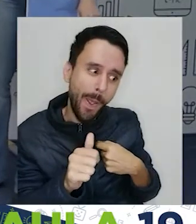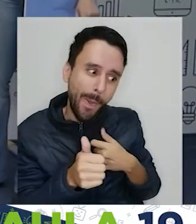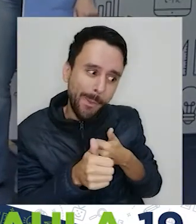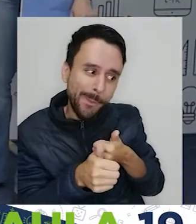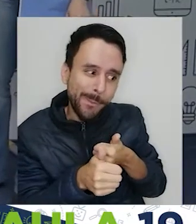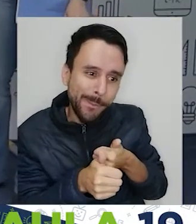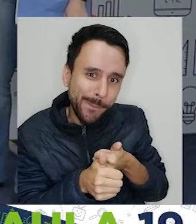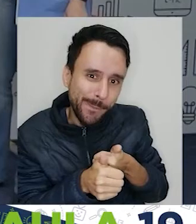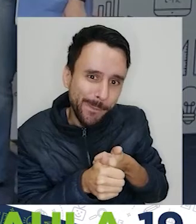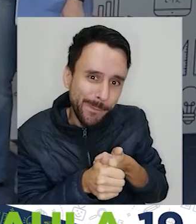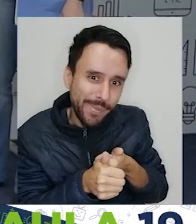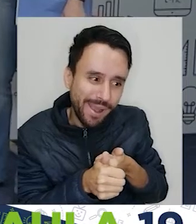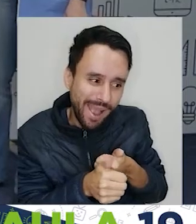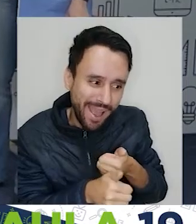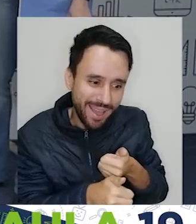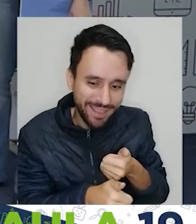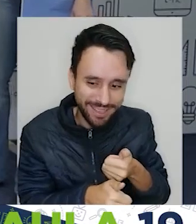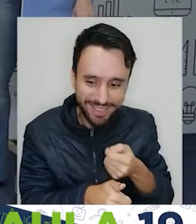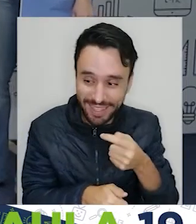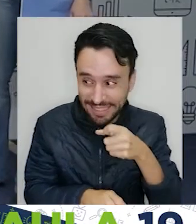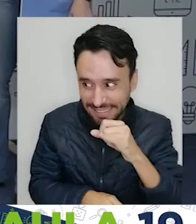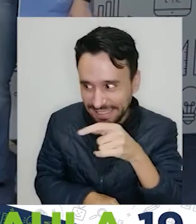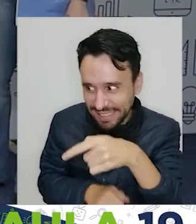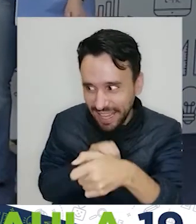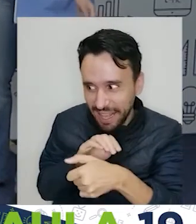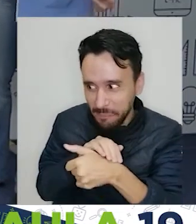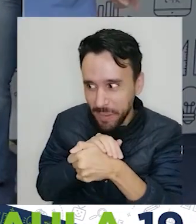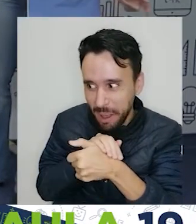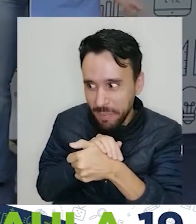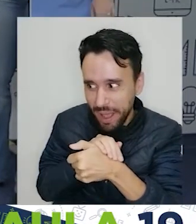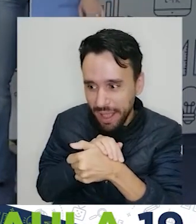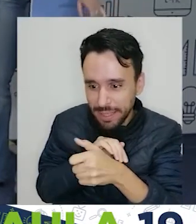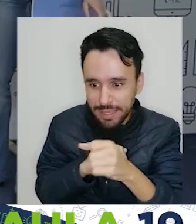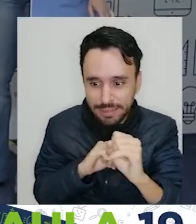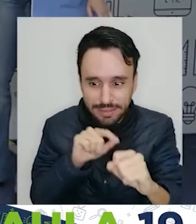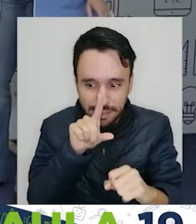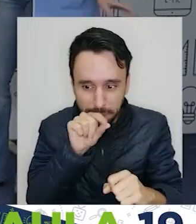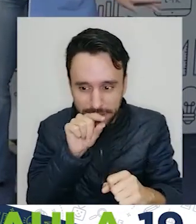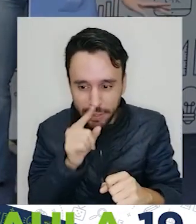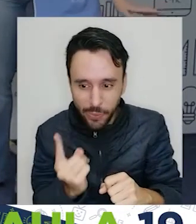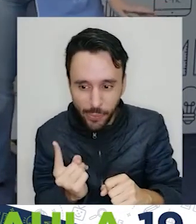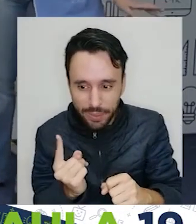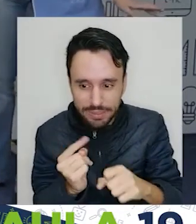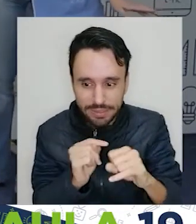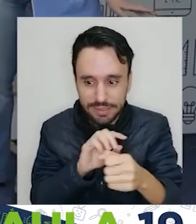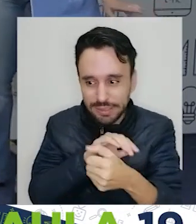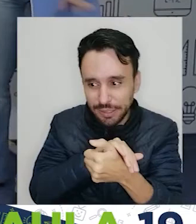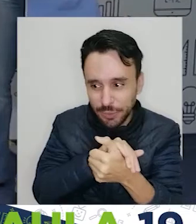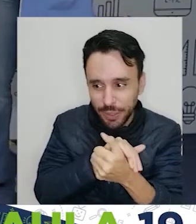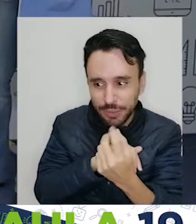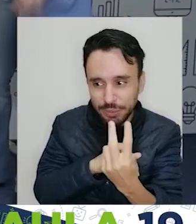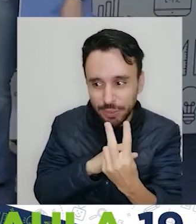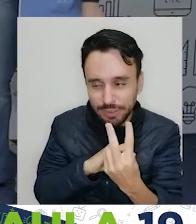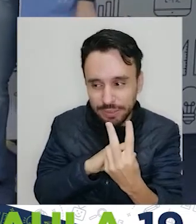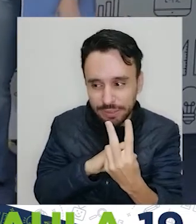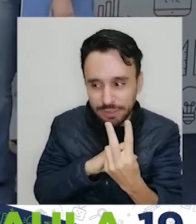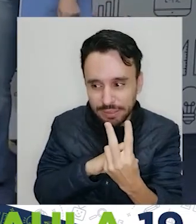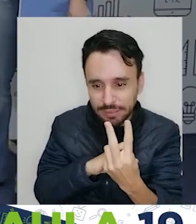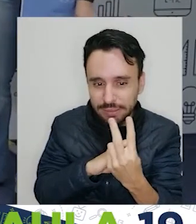acho que ela tem que tirar a tartaruga para ganhar. Se ela tirar um passarinho, vai andar só uma casa e ainda não vai agora